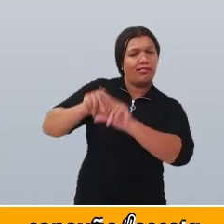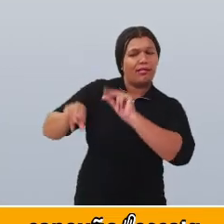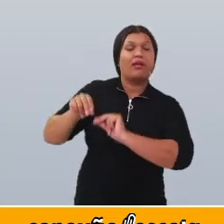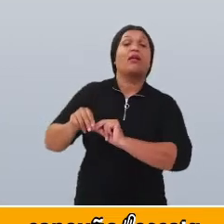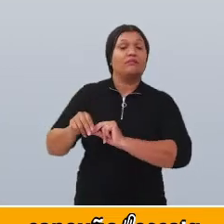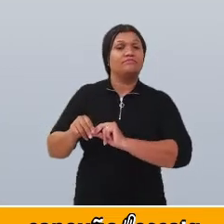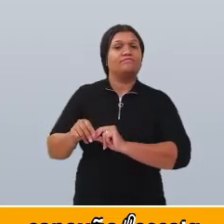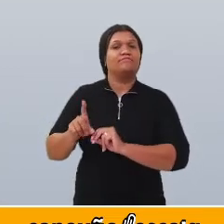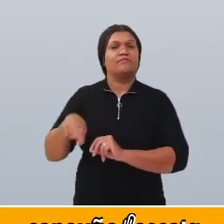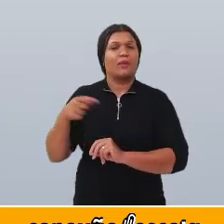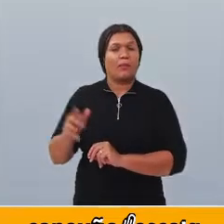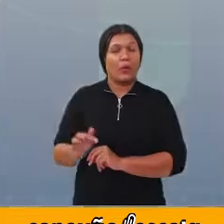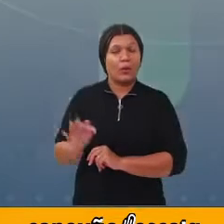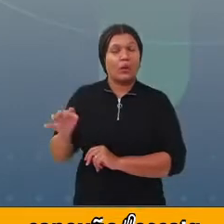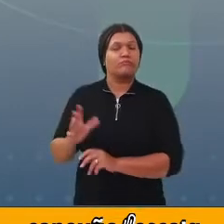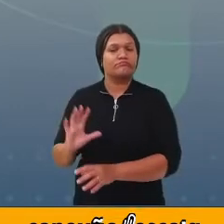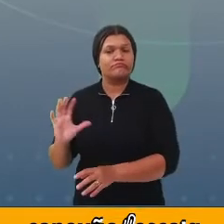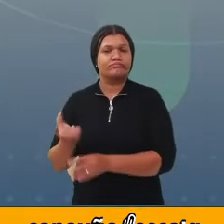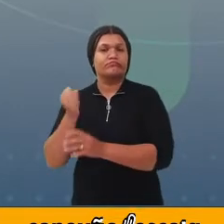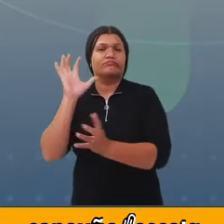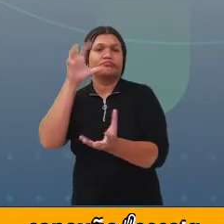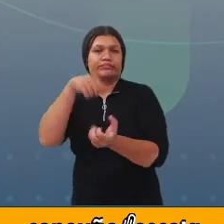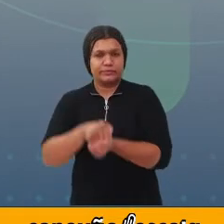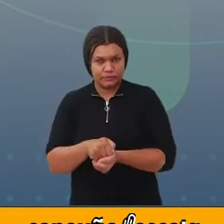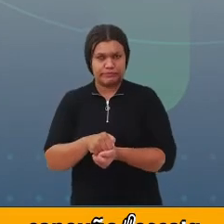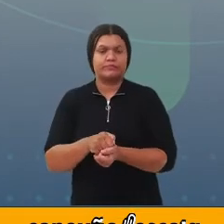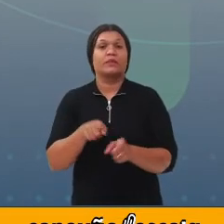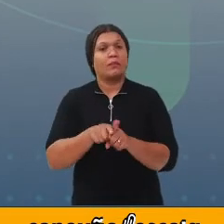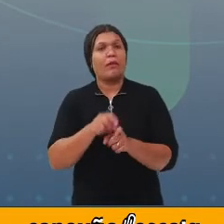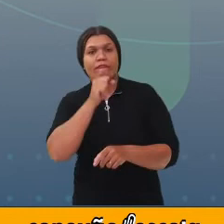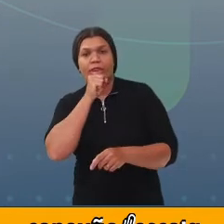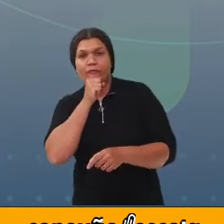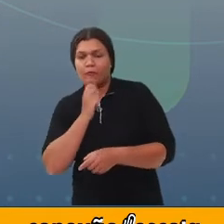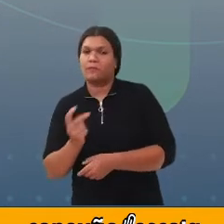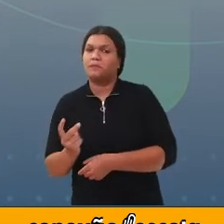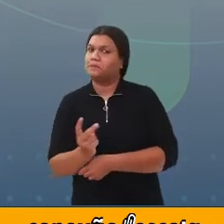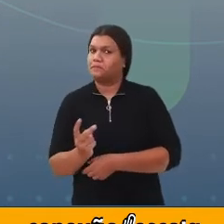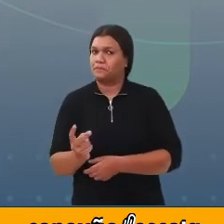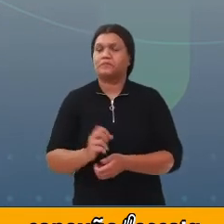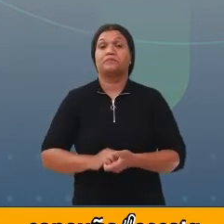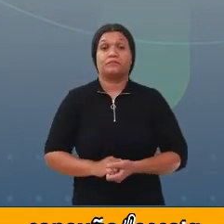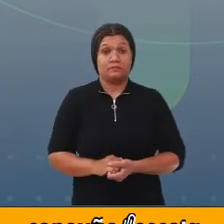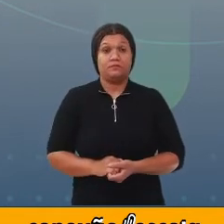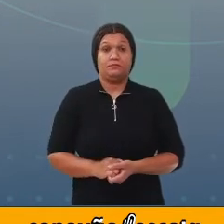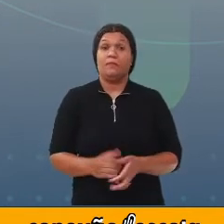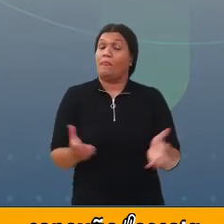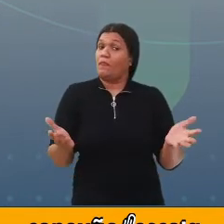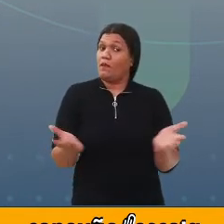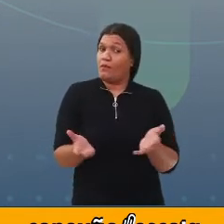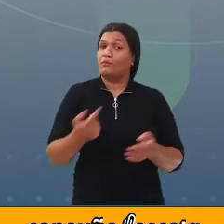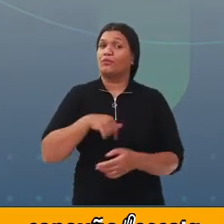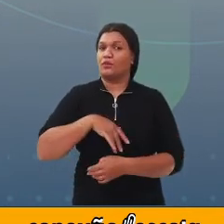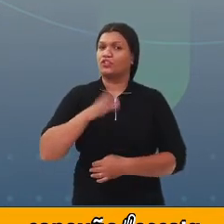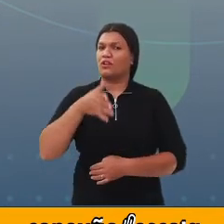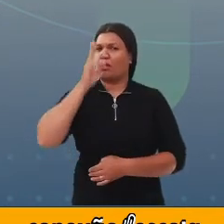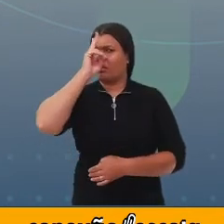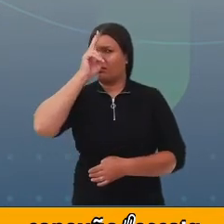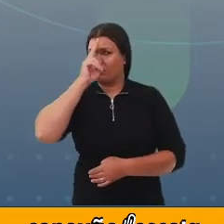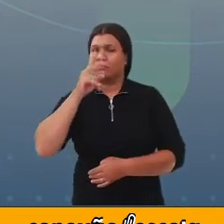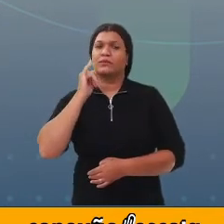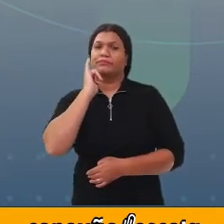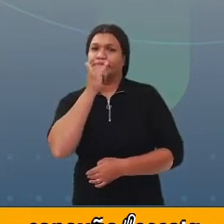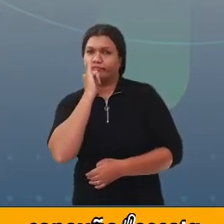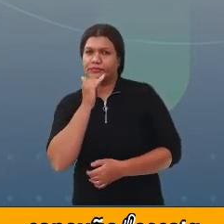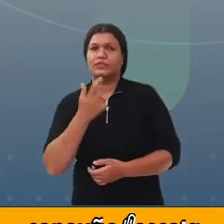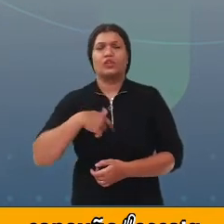depois devorá-la e inclusive a sua avó. Agora que nós recordamos esse conto